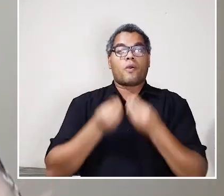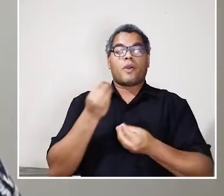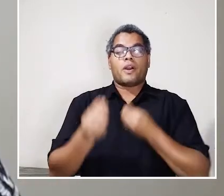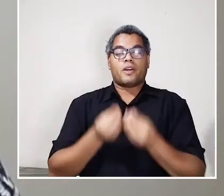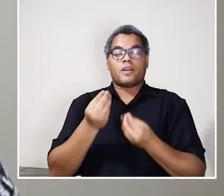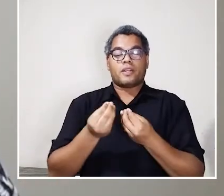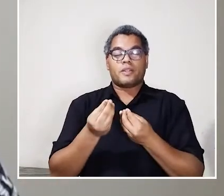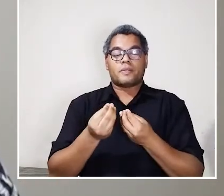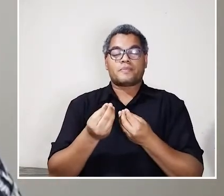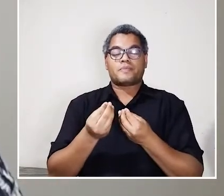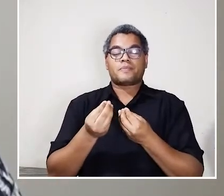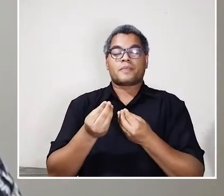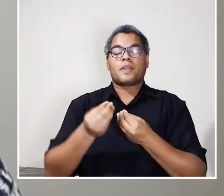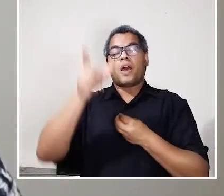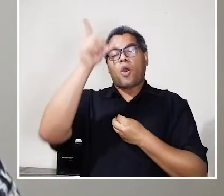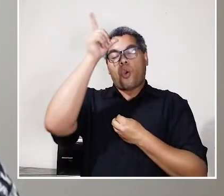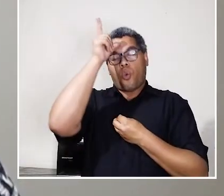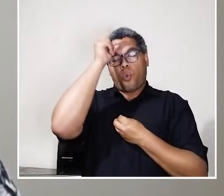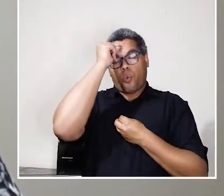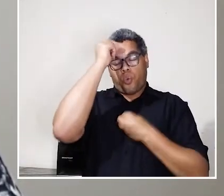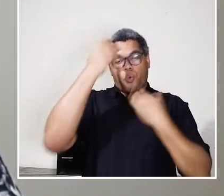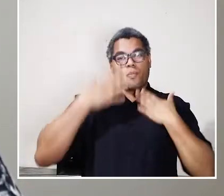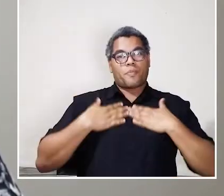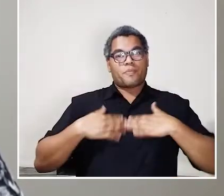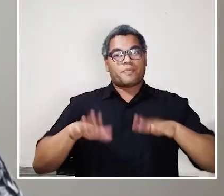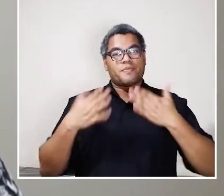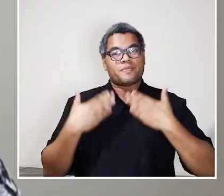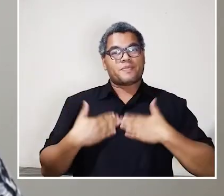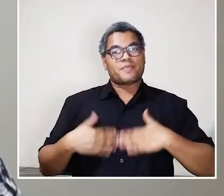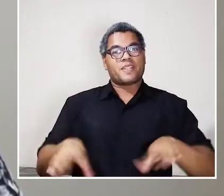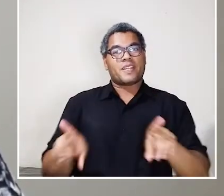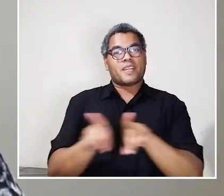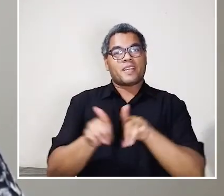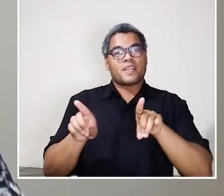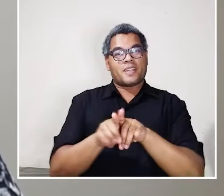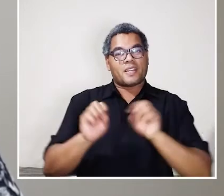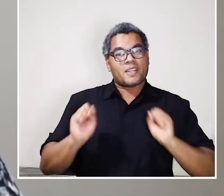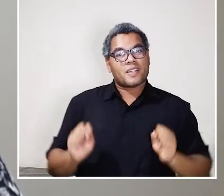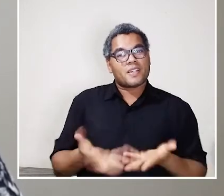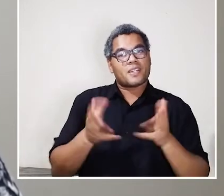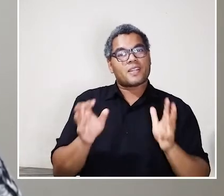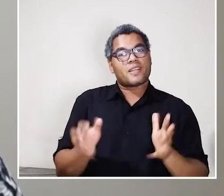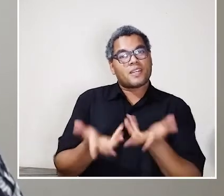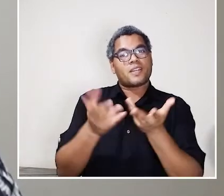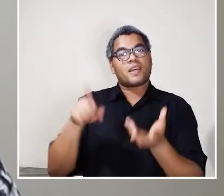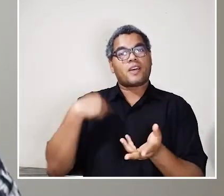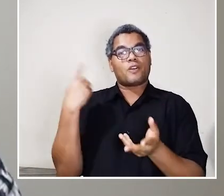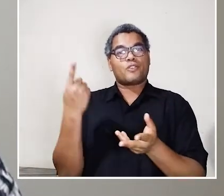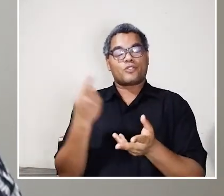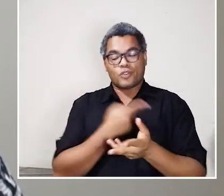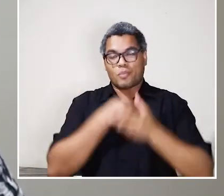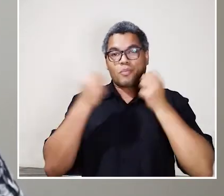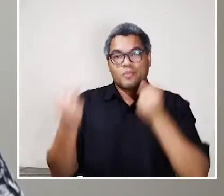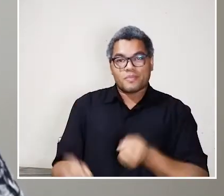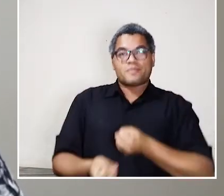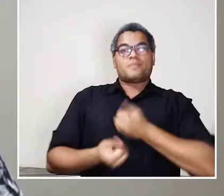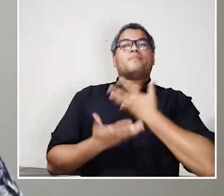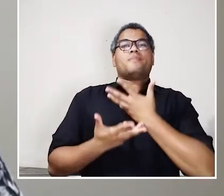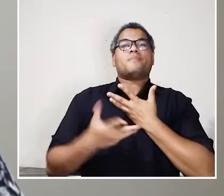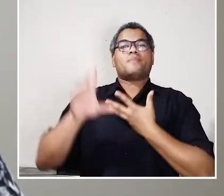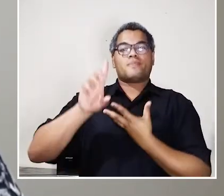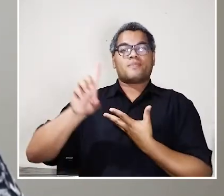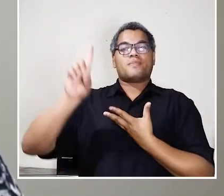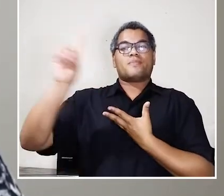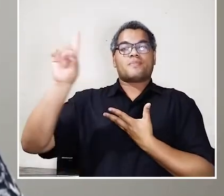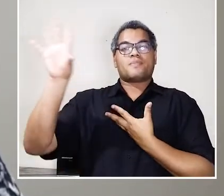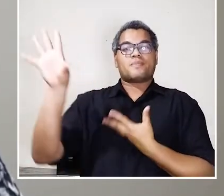de difusão, tanto de refrigério como de encorajamento. Somos inundados